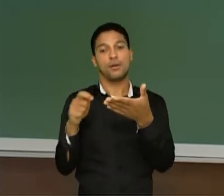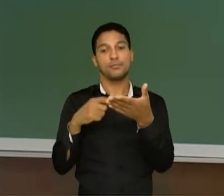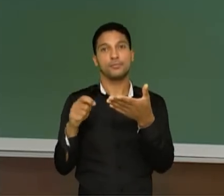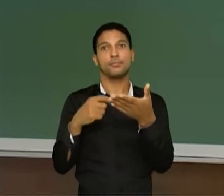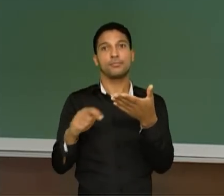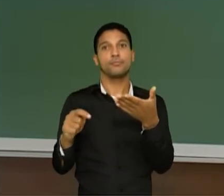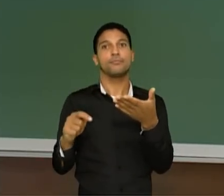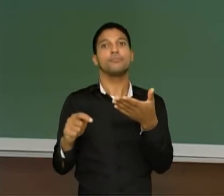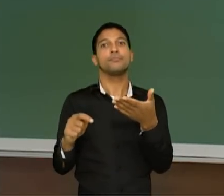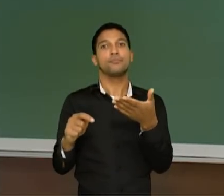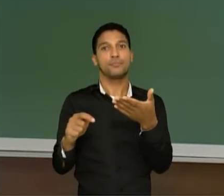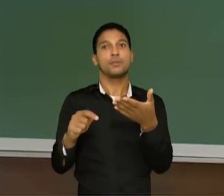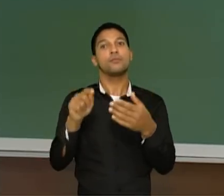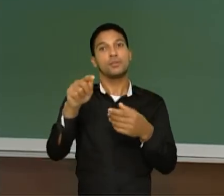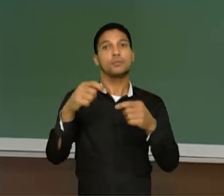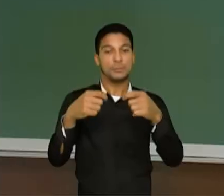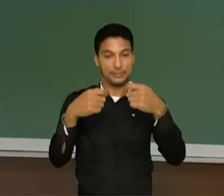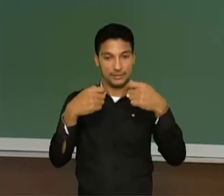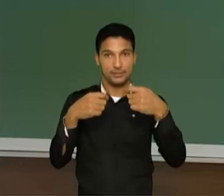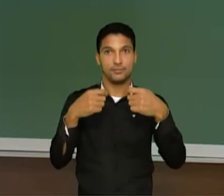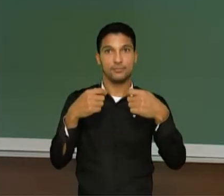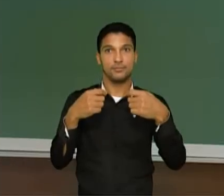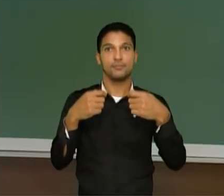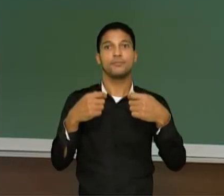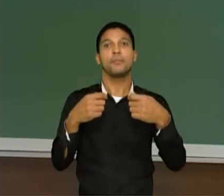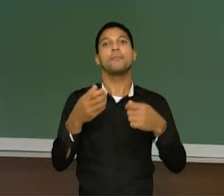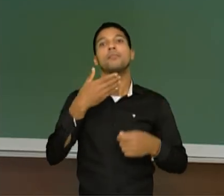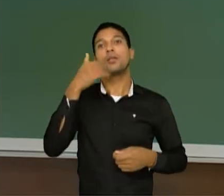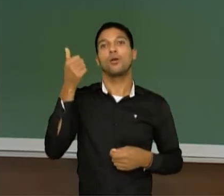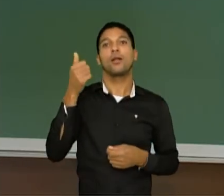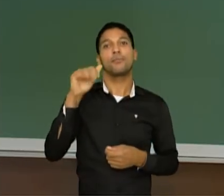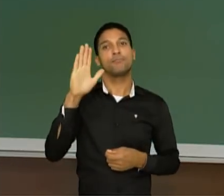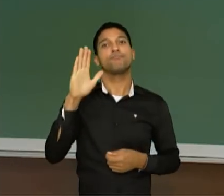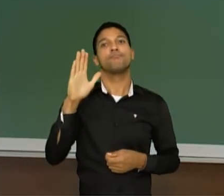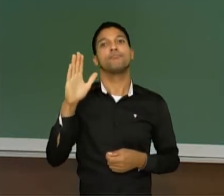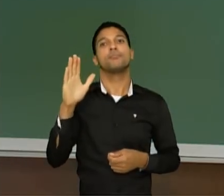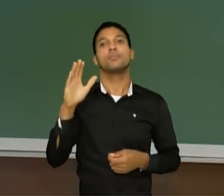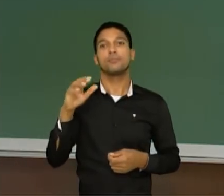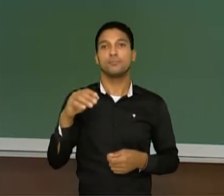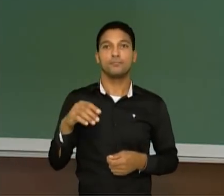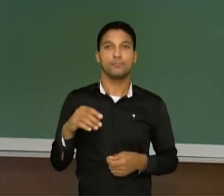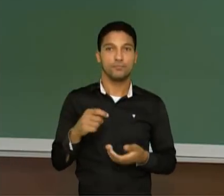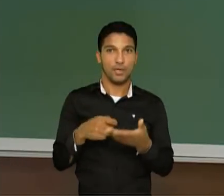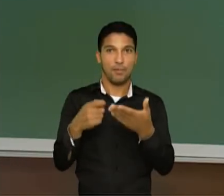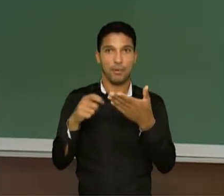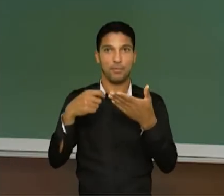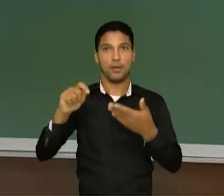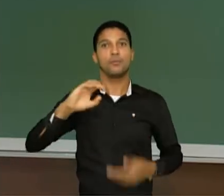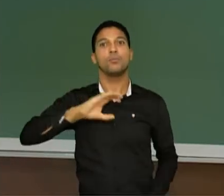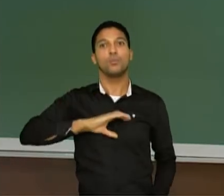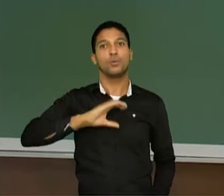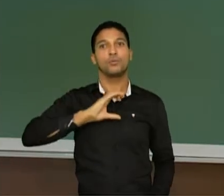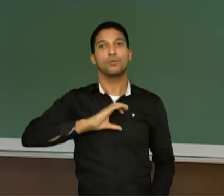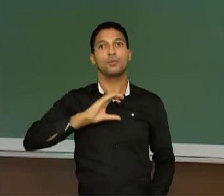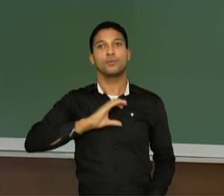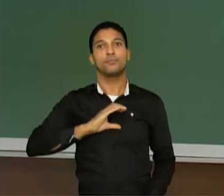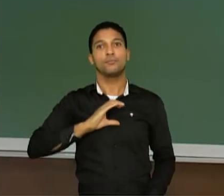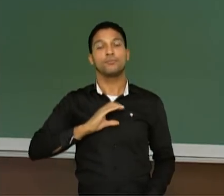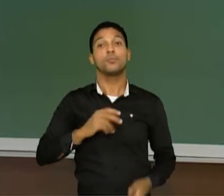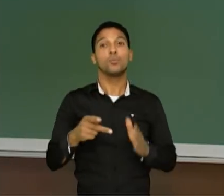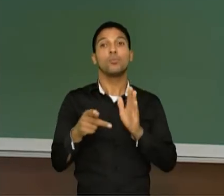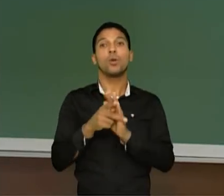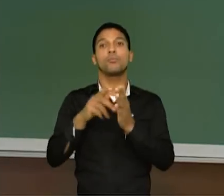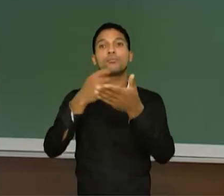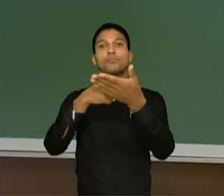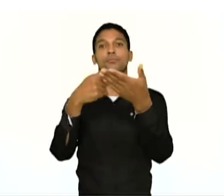se tornarem aí mais habilidosos, mais competentes com relação à escrita da nossa língua portuguesa, pessoal. Então, quem respondeu que